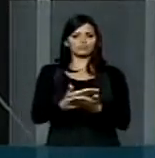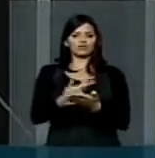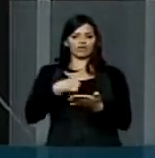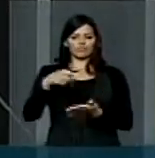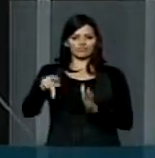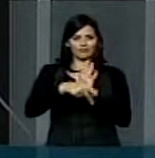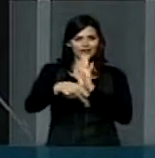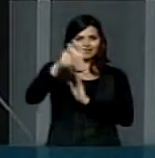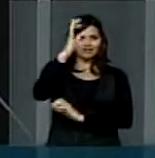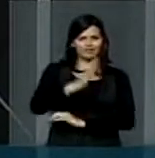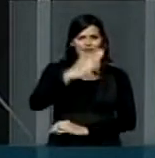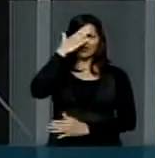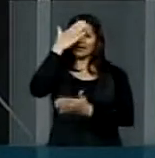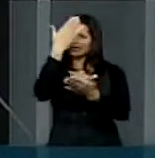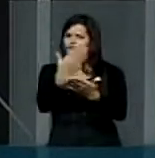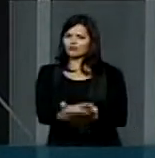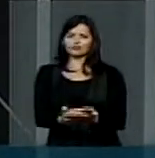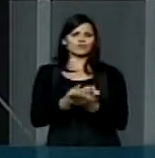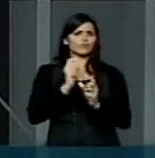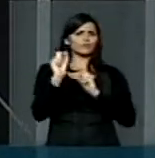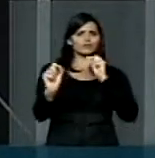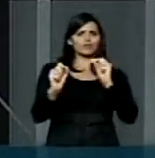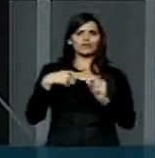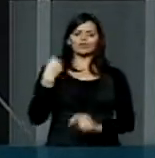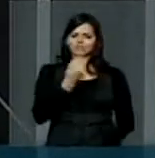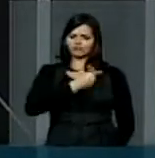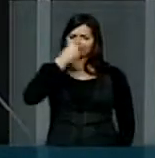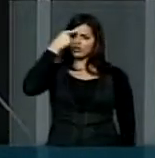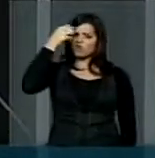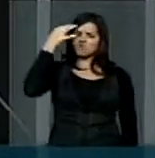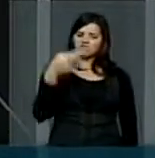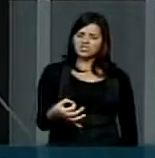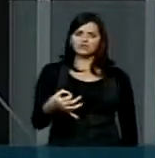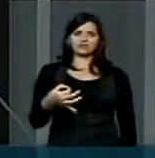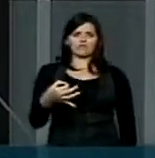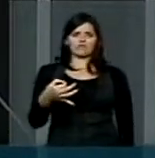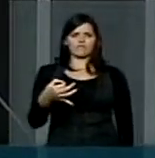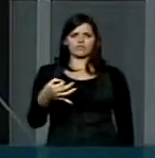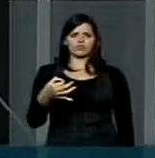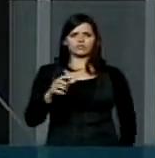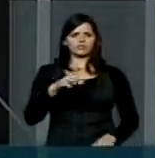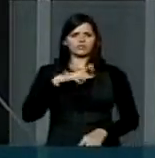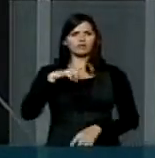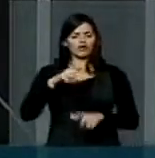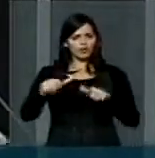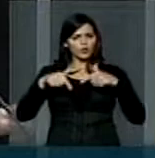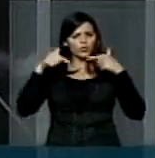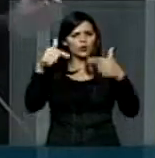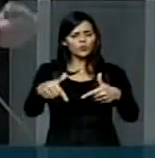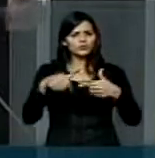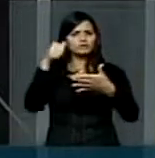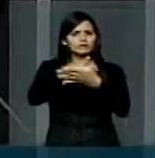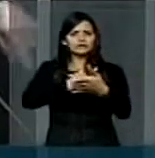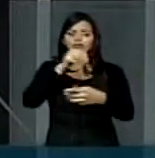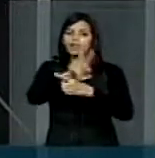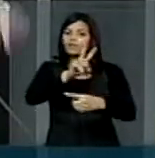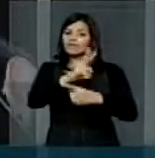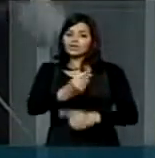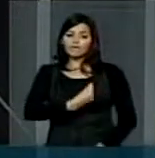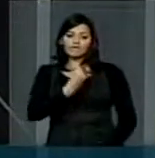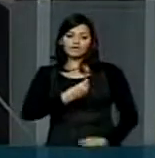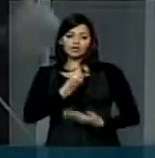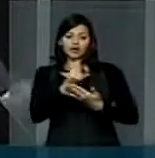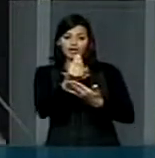país acreditamos nas nossas convicções, acreditamos na luta que fazemos em defesa da vida e